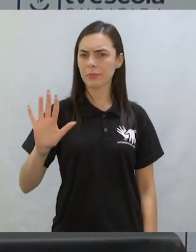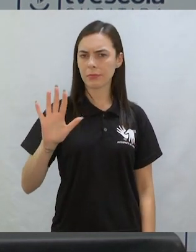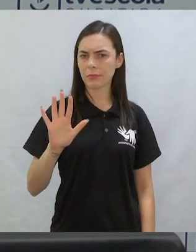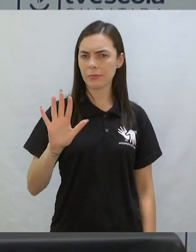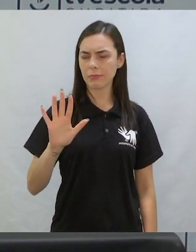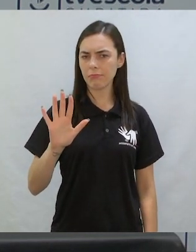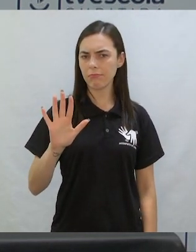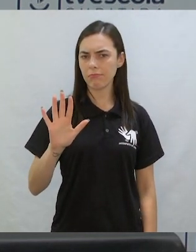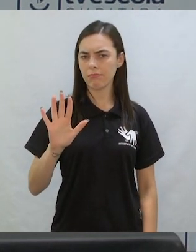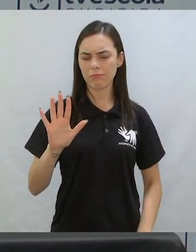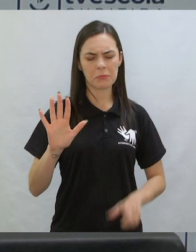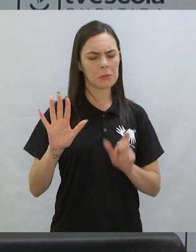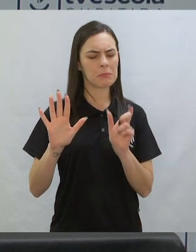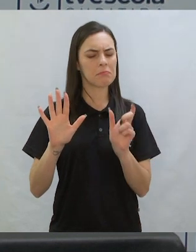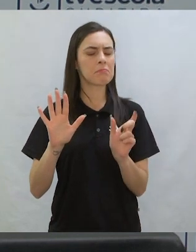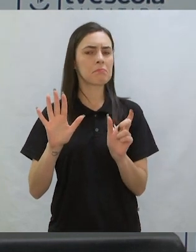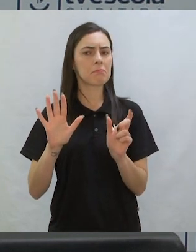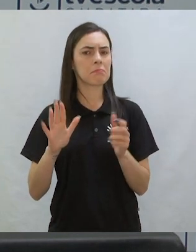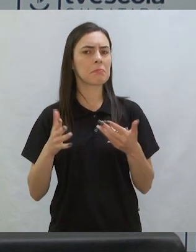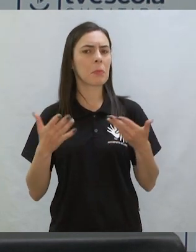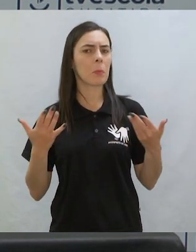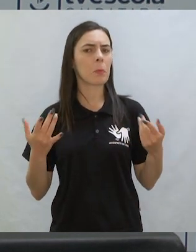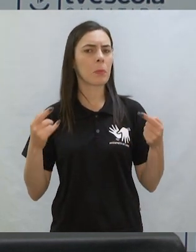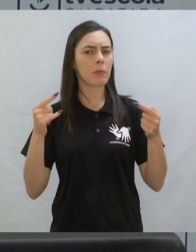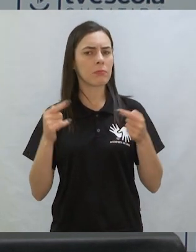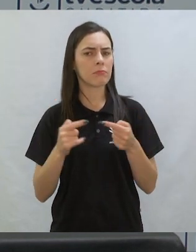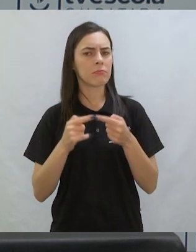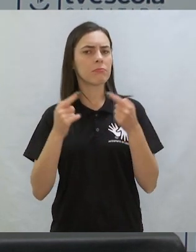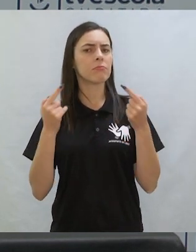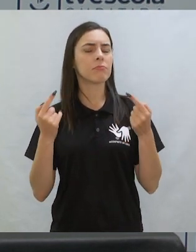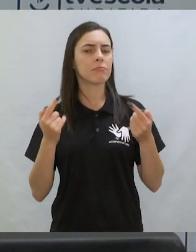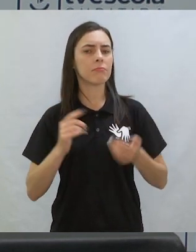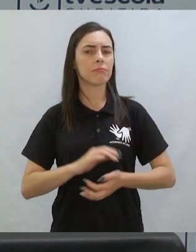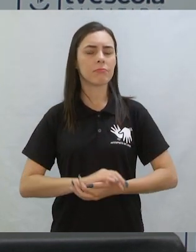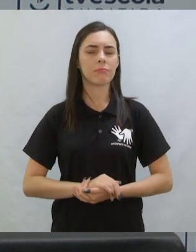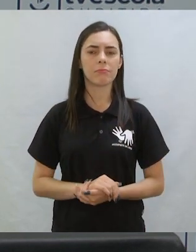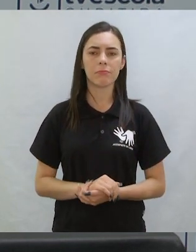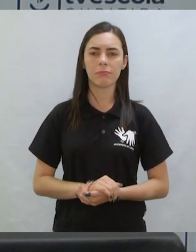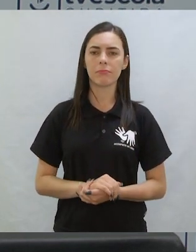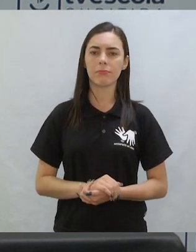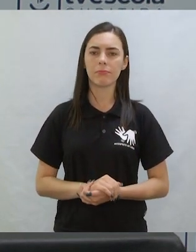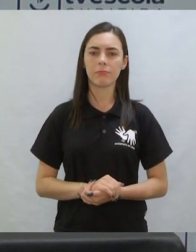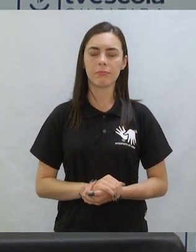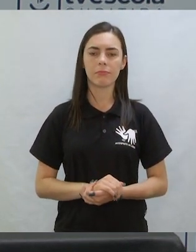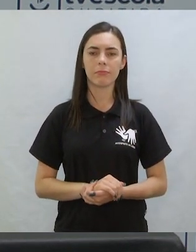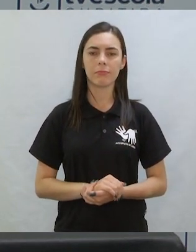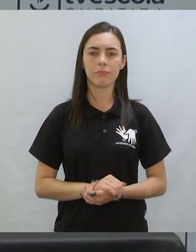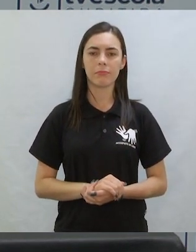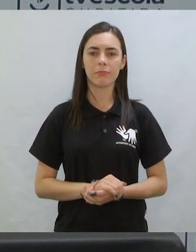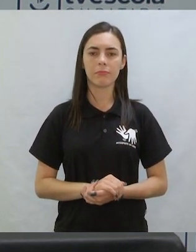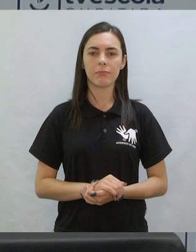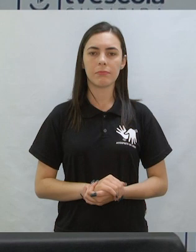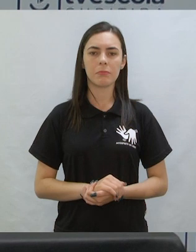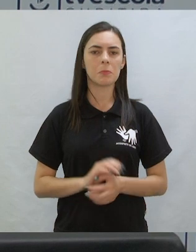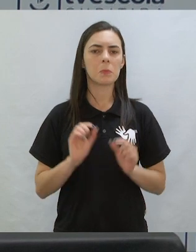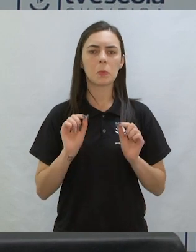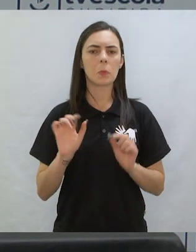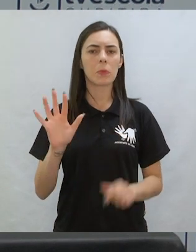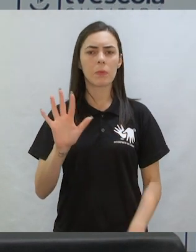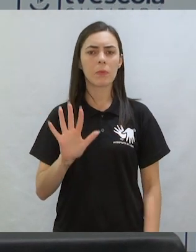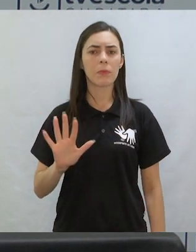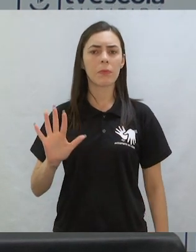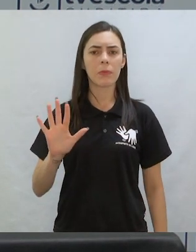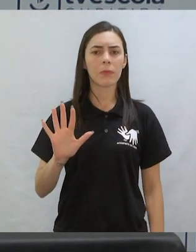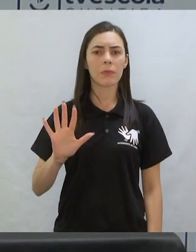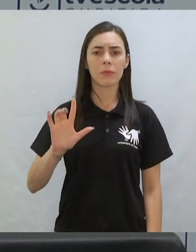imagem ali do lado. E que palavra que é que formou aquela imagem ali? Que é